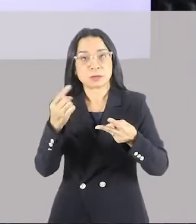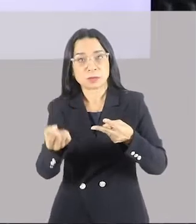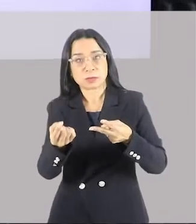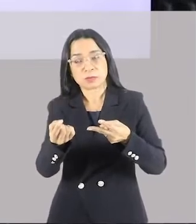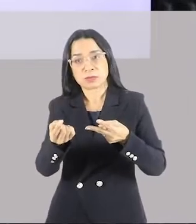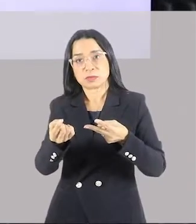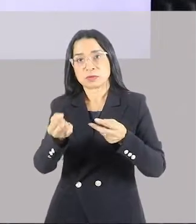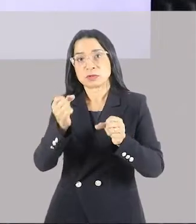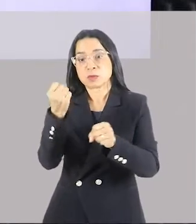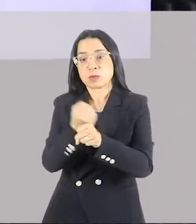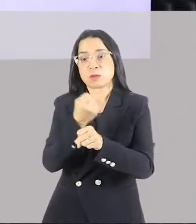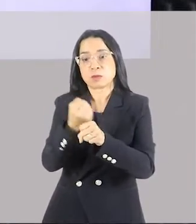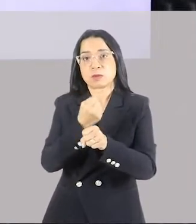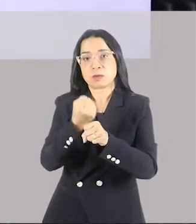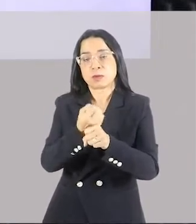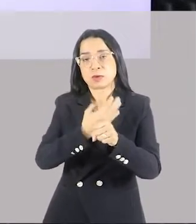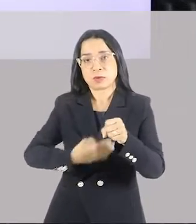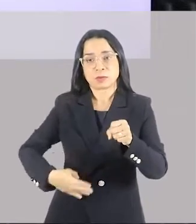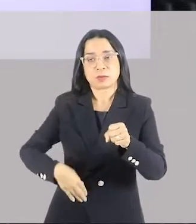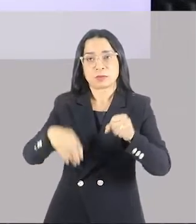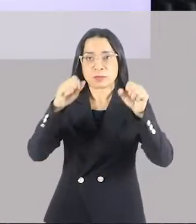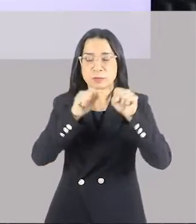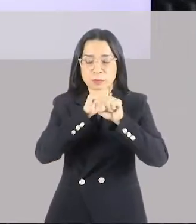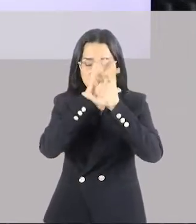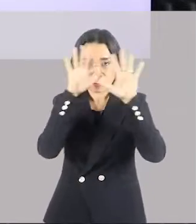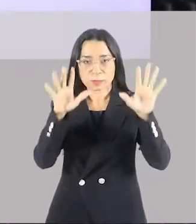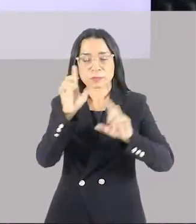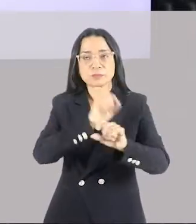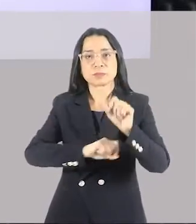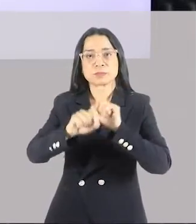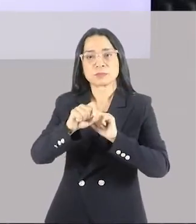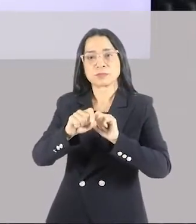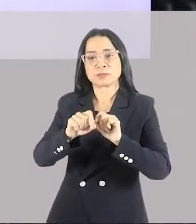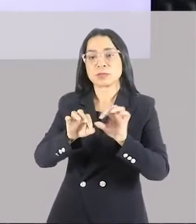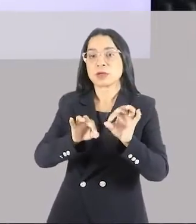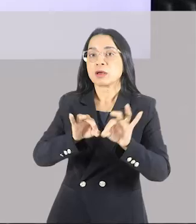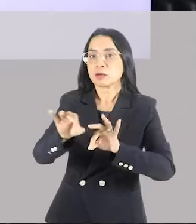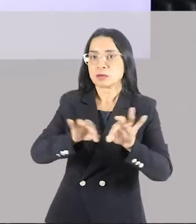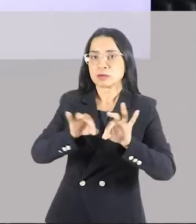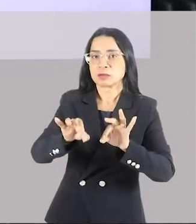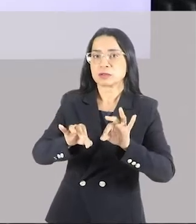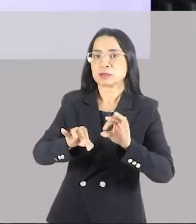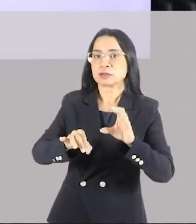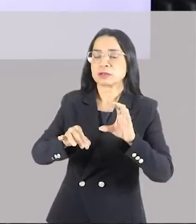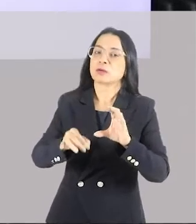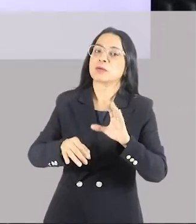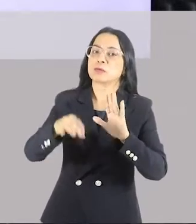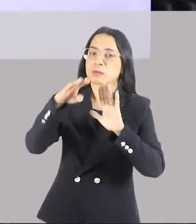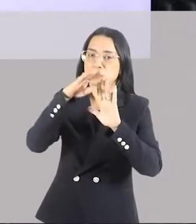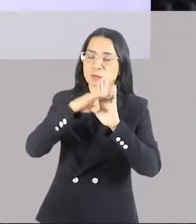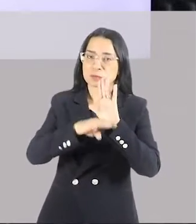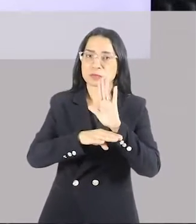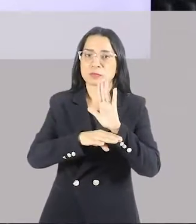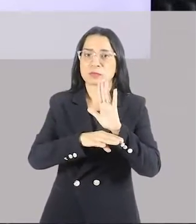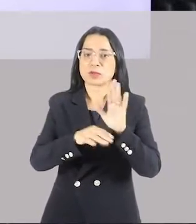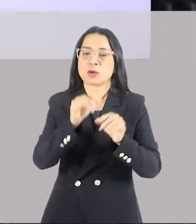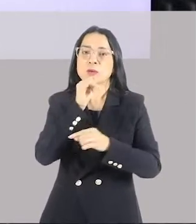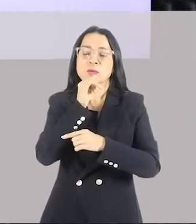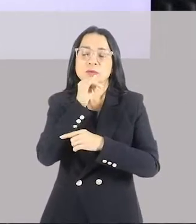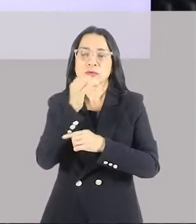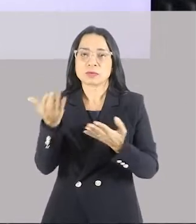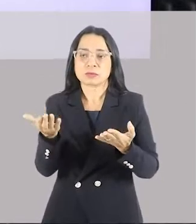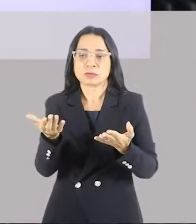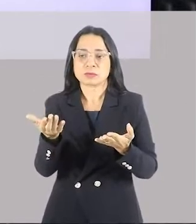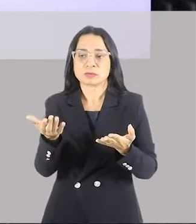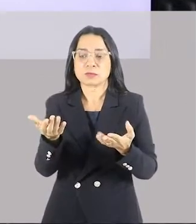obra pública. Para ficar clara essa classificação, eu vou dar um exemplo sobre a concessão de